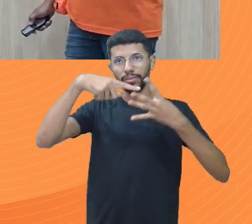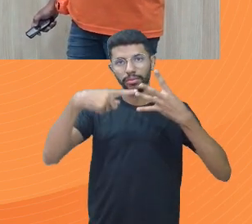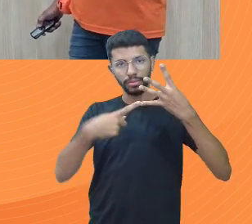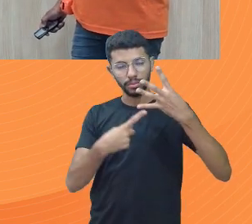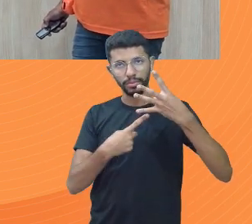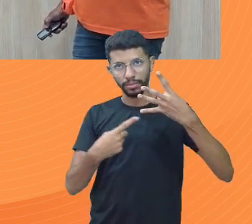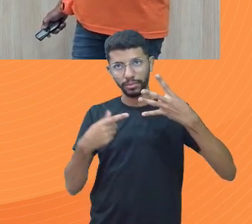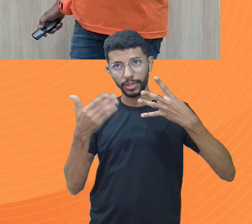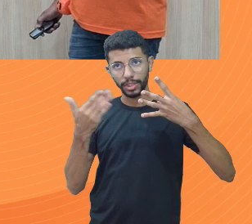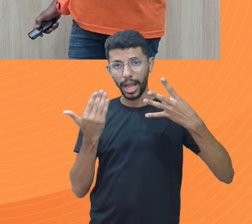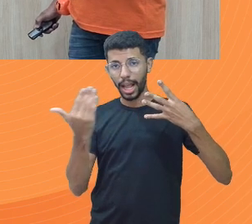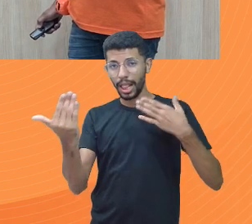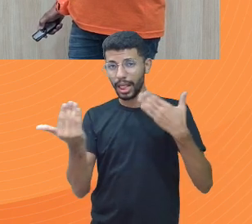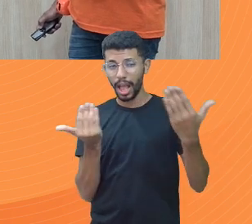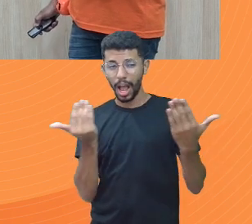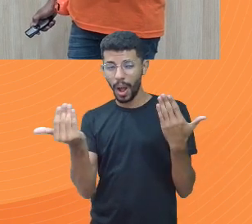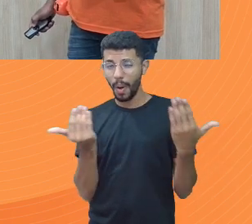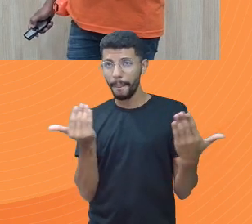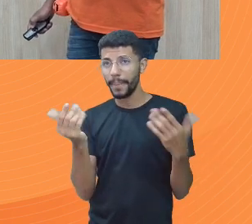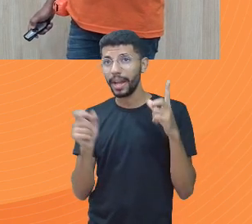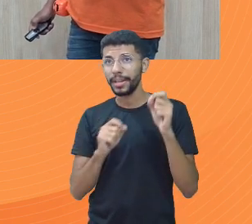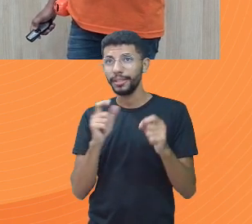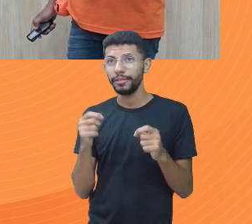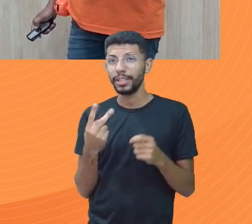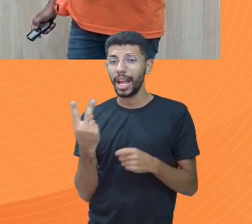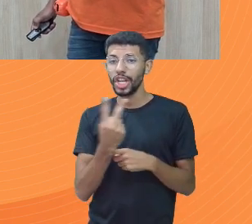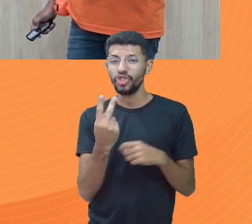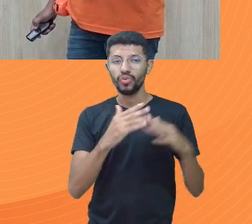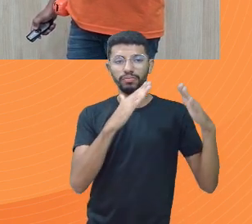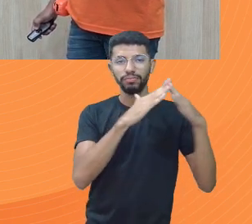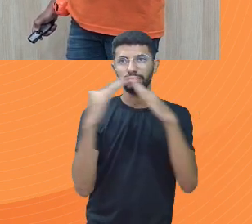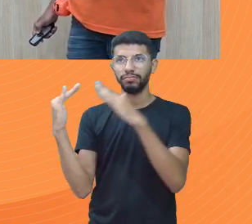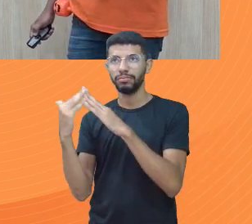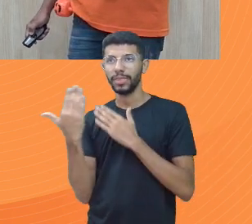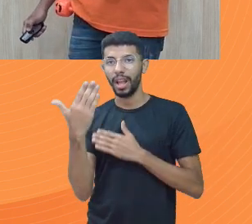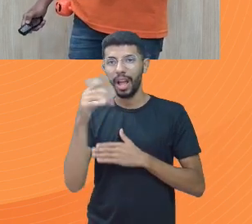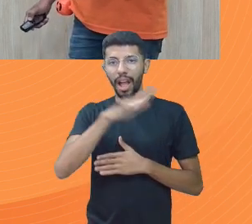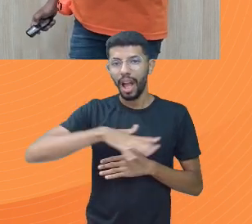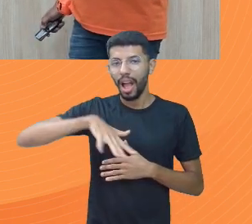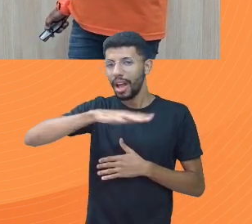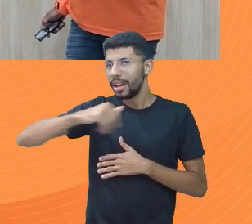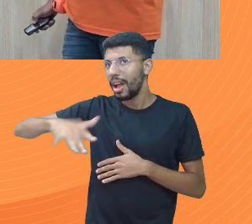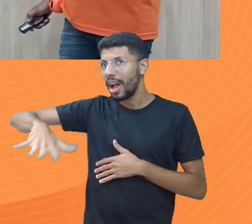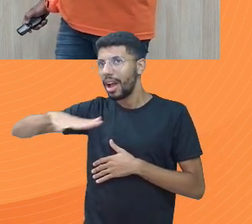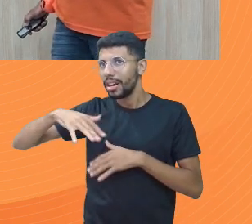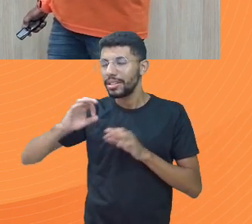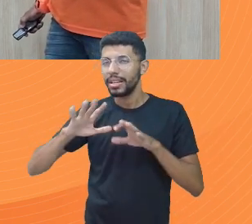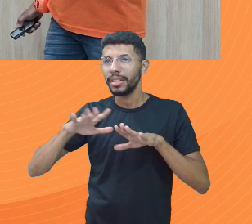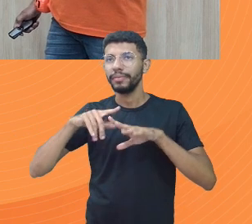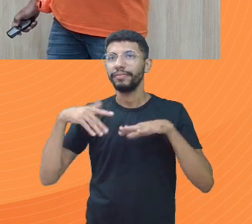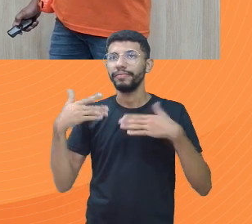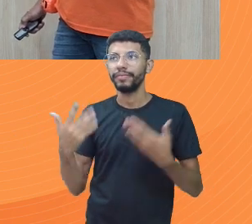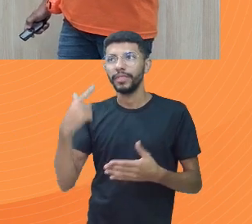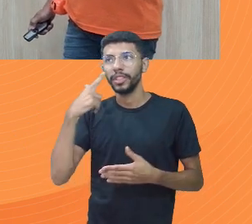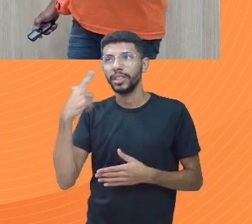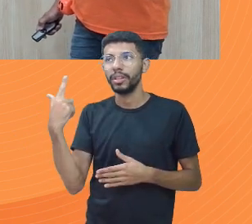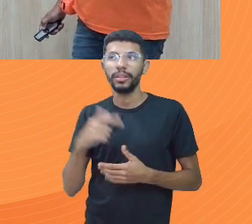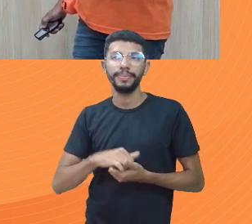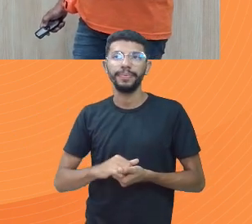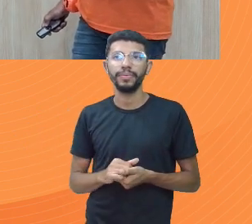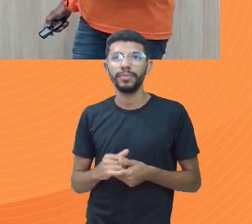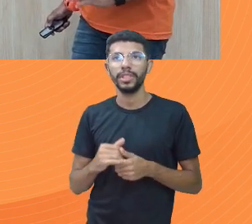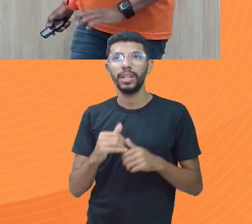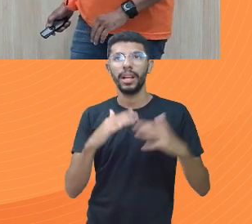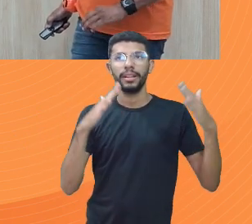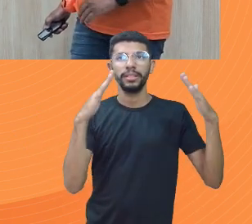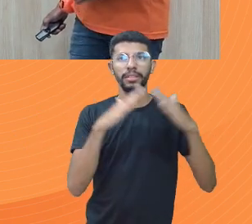está comparando essas duas áreas. Então, se ele está comparando e todas, veja, que a casa